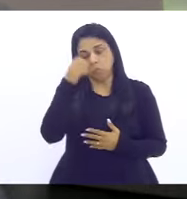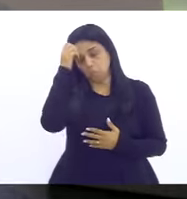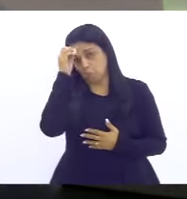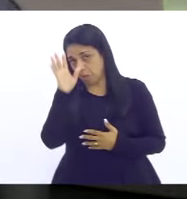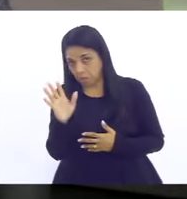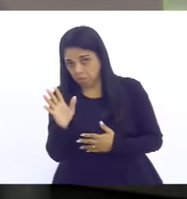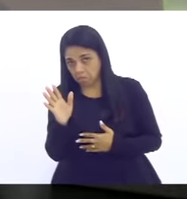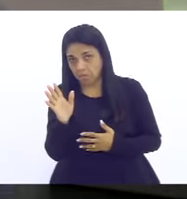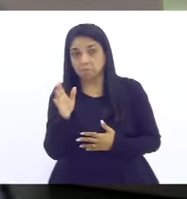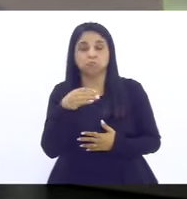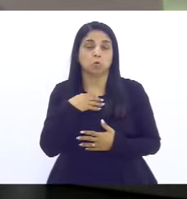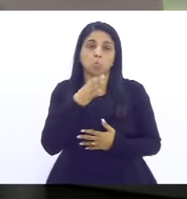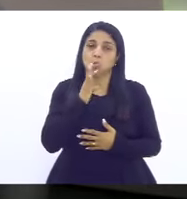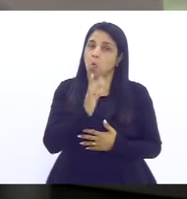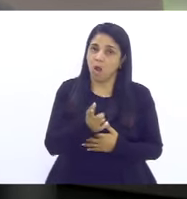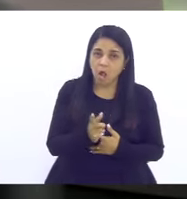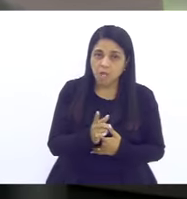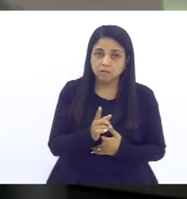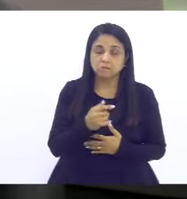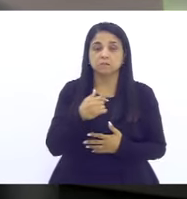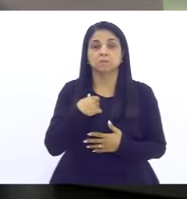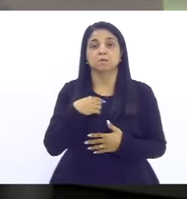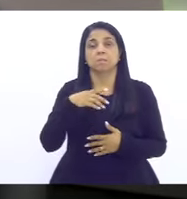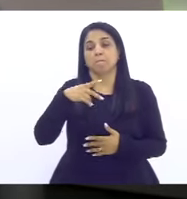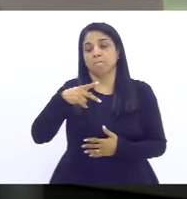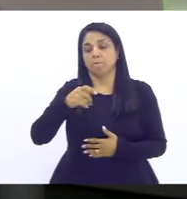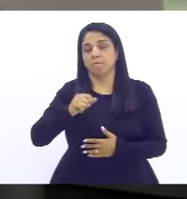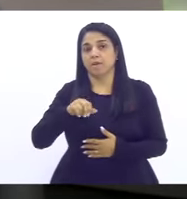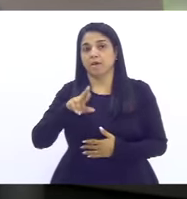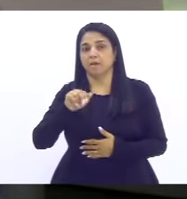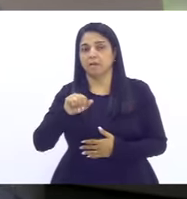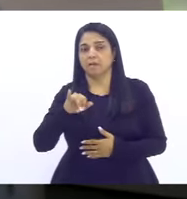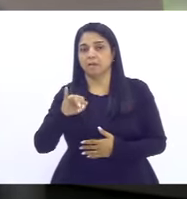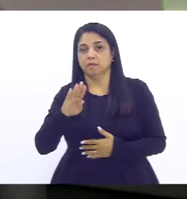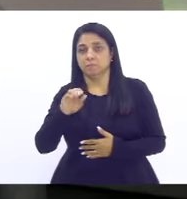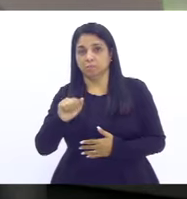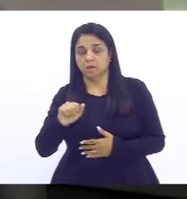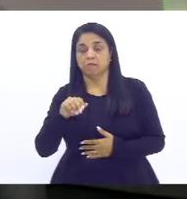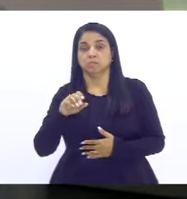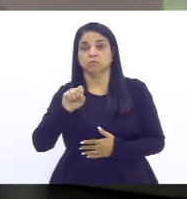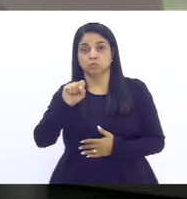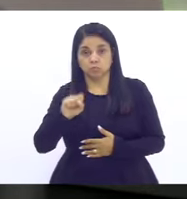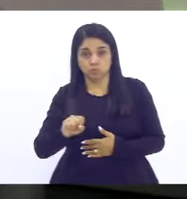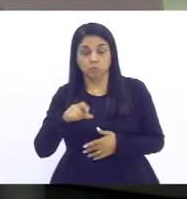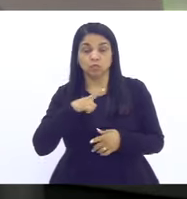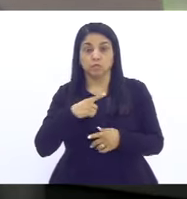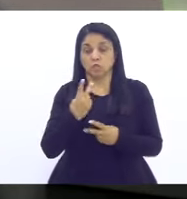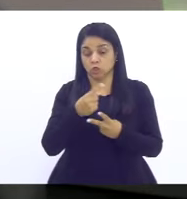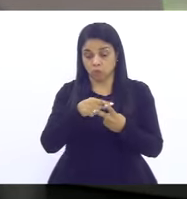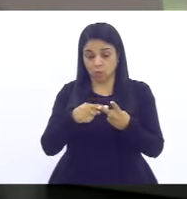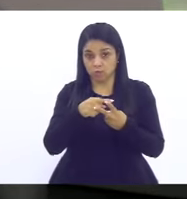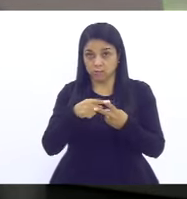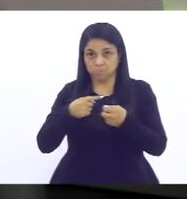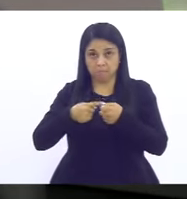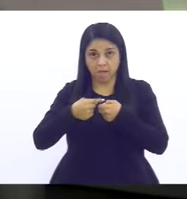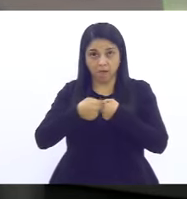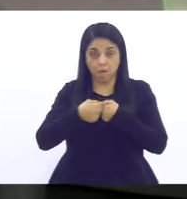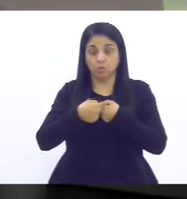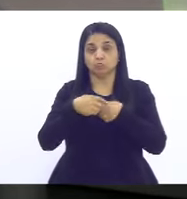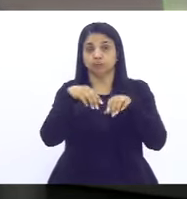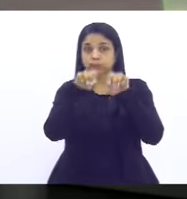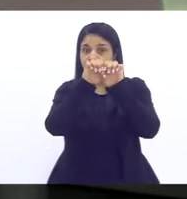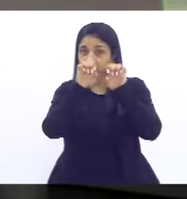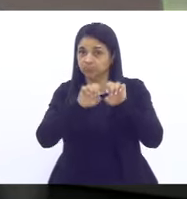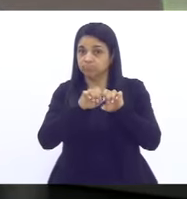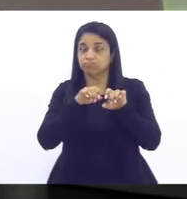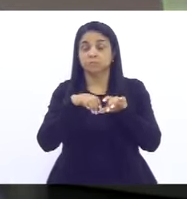talvez ela não tenha conhecimento, mas Paraíba do Sul tem dois bairros estruturantes, importantes para o desenvolvimento, principalmente